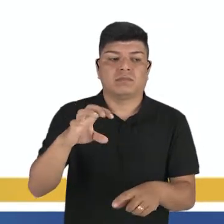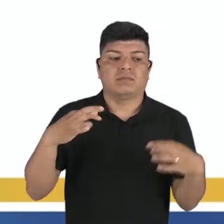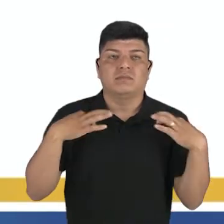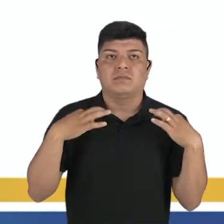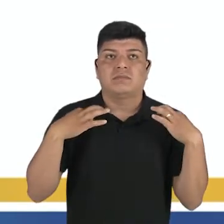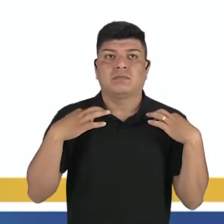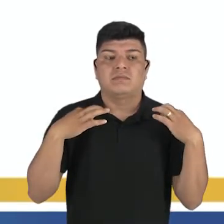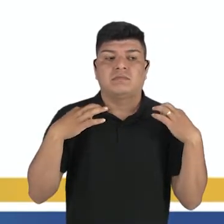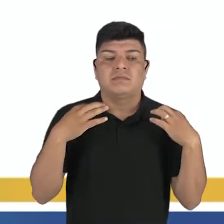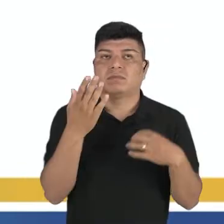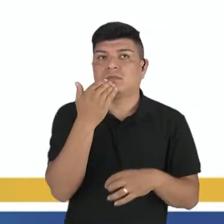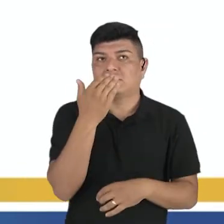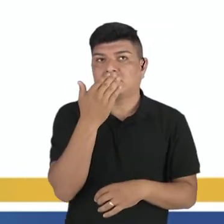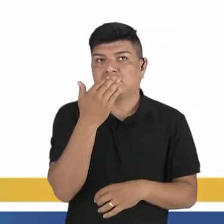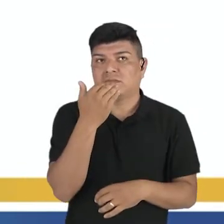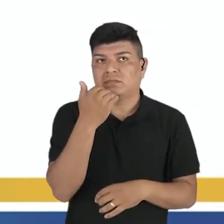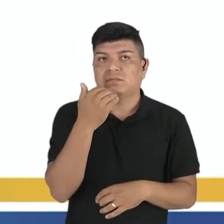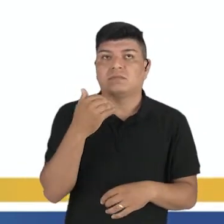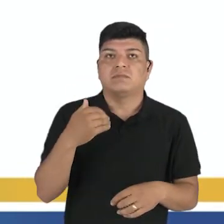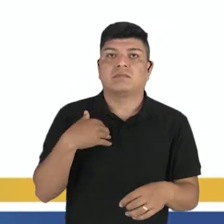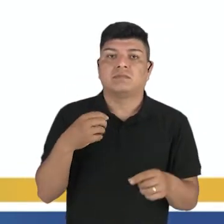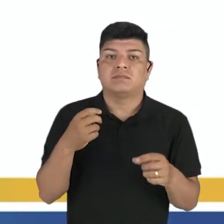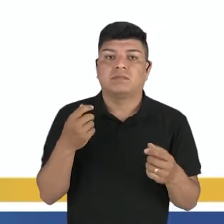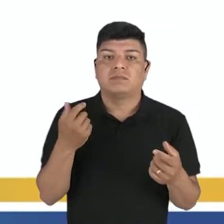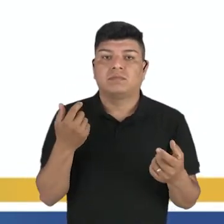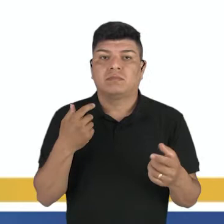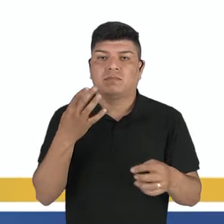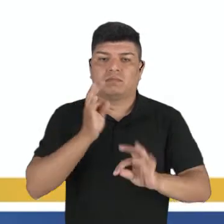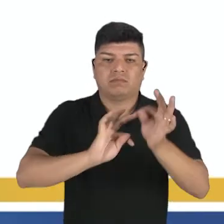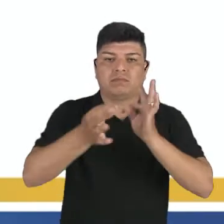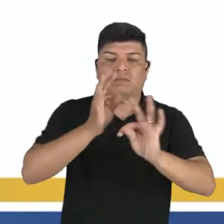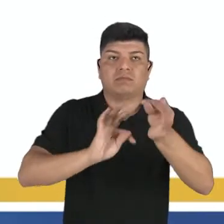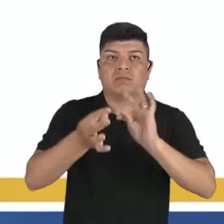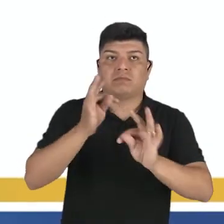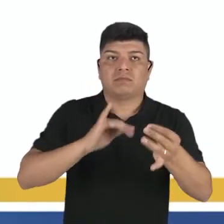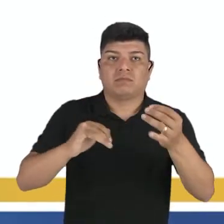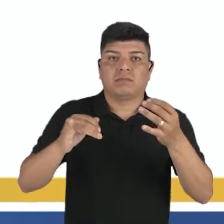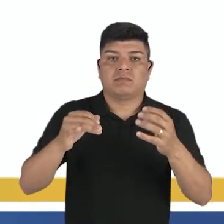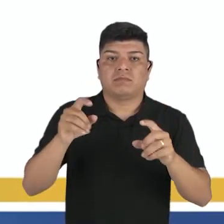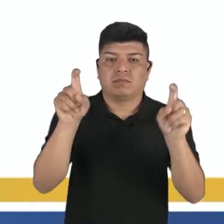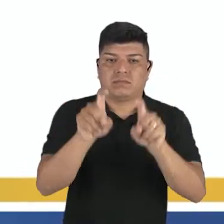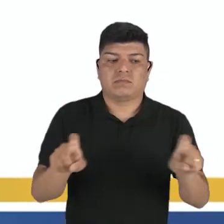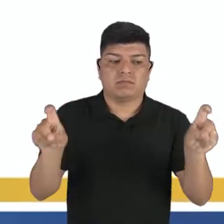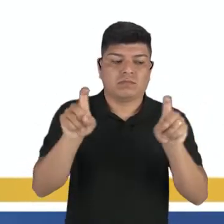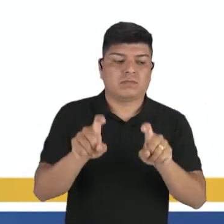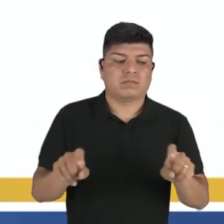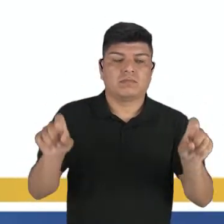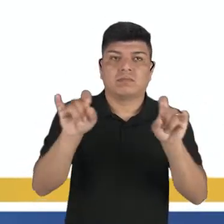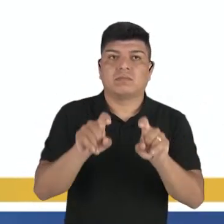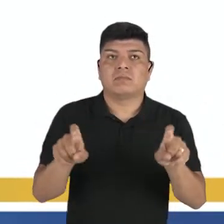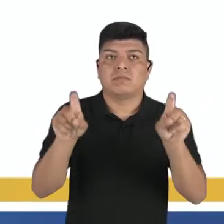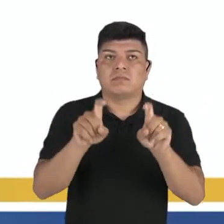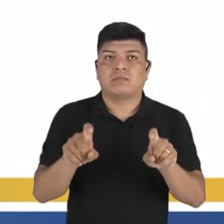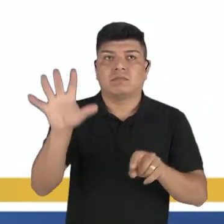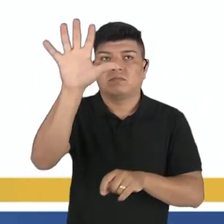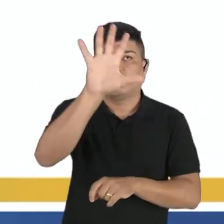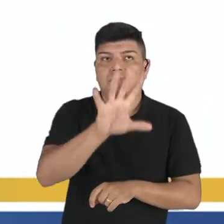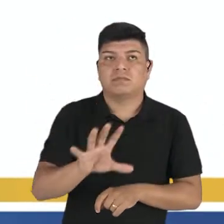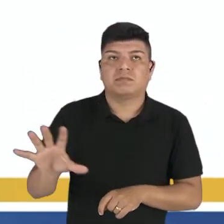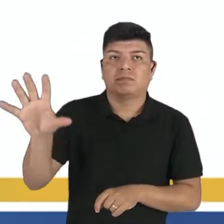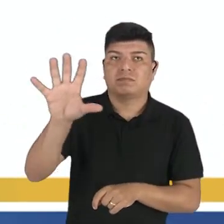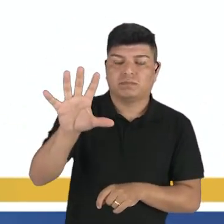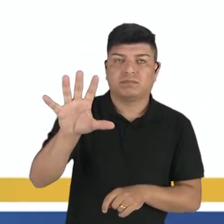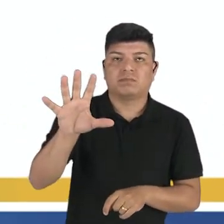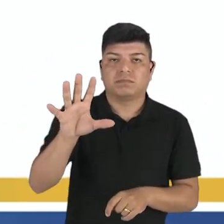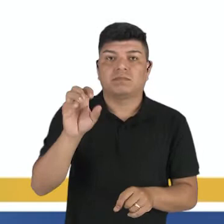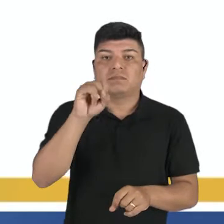alimentícias e moveleiras. Eles empregam, claro, alta tecnologia na parte da informática, eletrônica e aeroespacial.